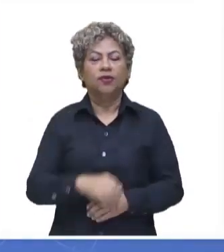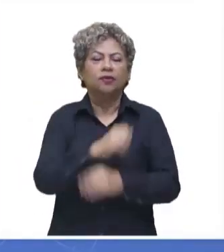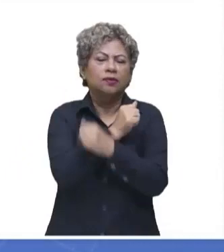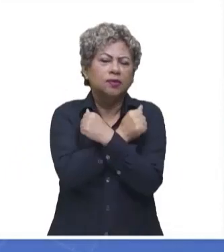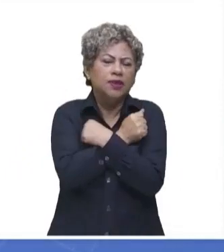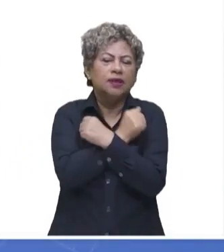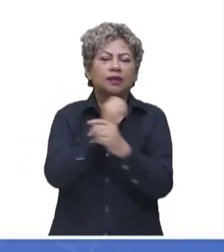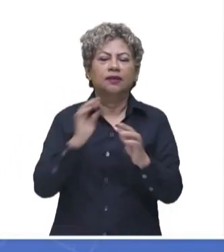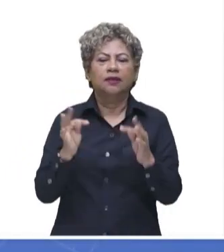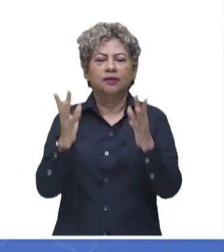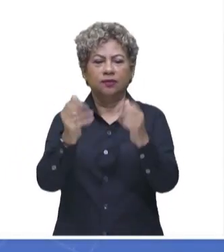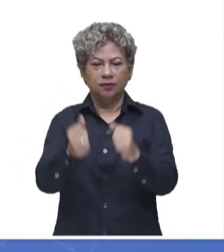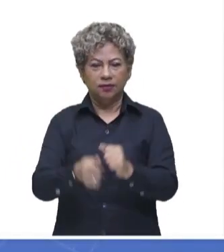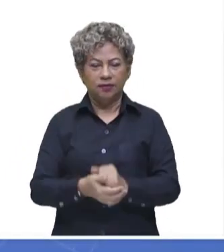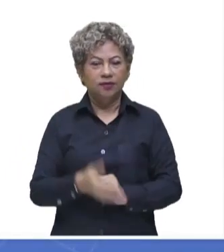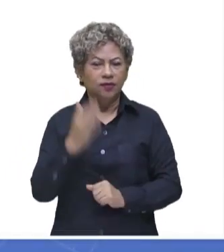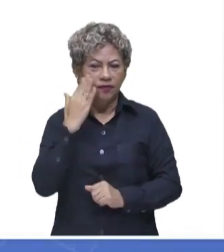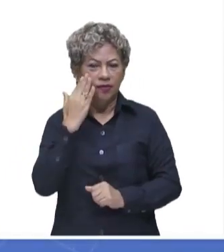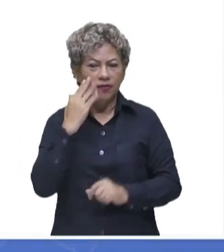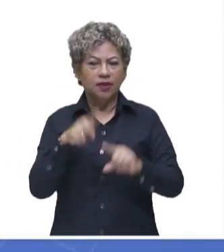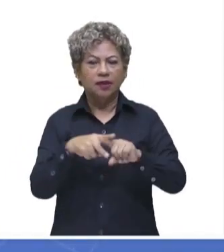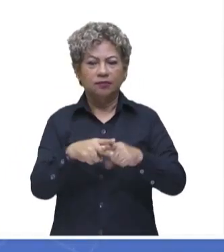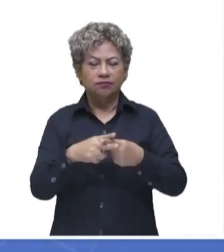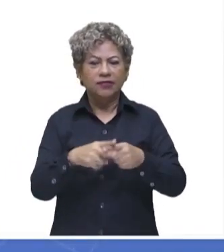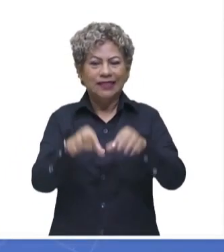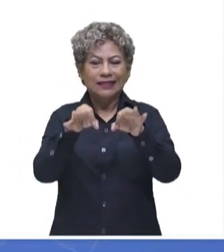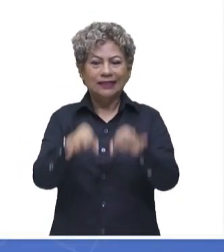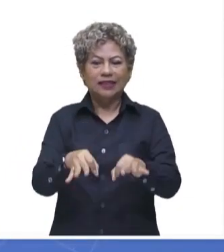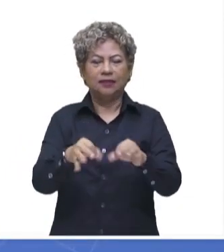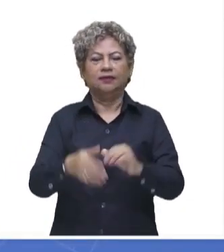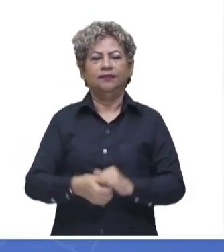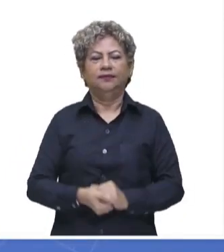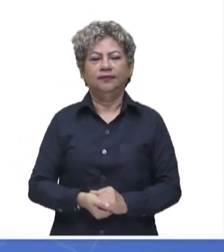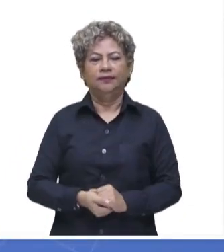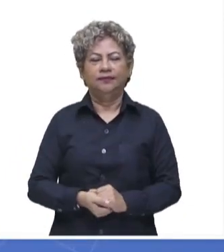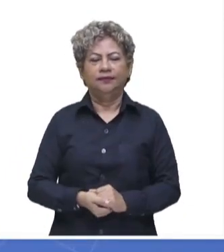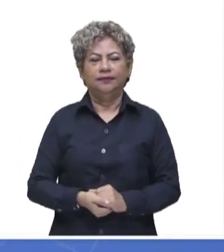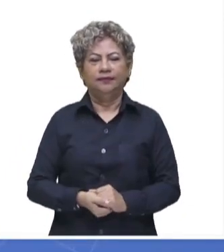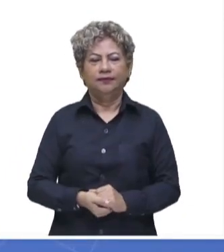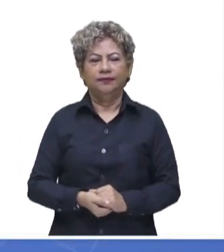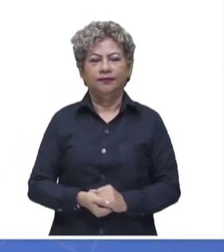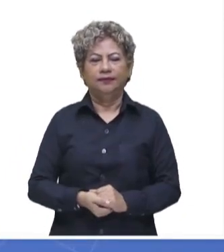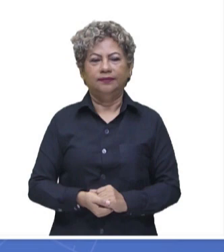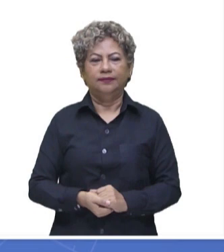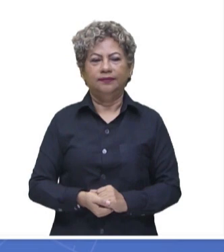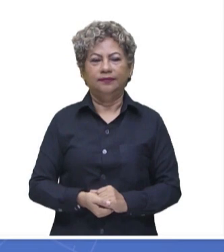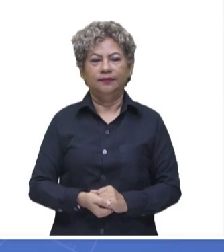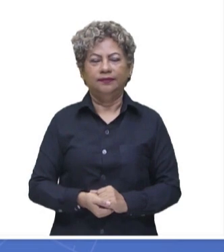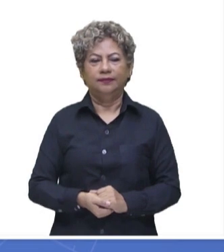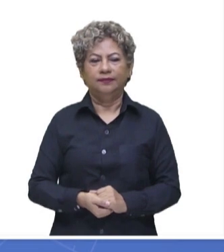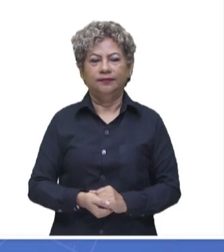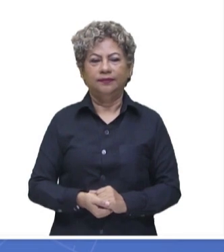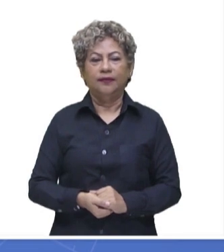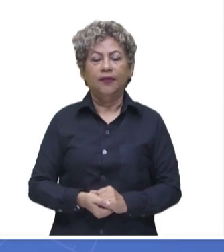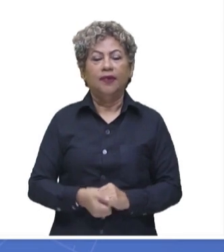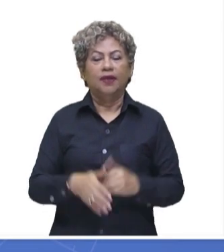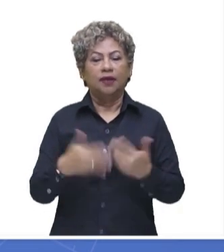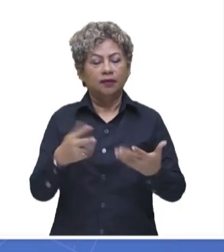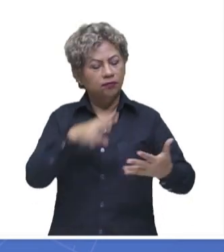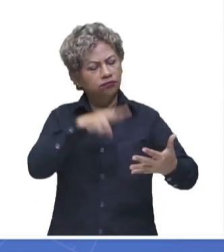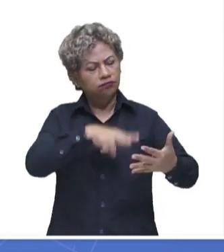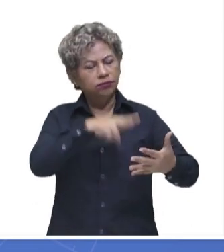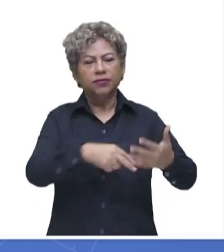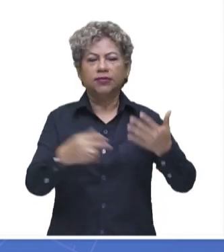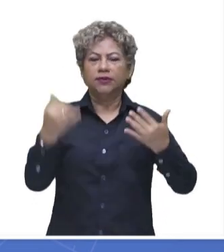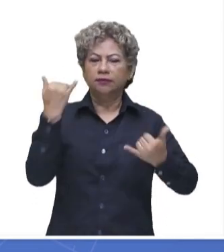a gente, qual é o gabarito dessa questão aí, dessa primeira questão que nós separamos para vocês, ó. Essa é uma questão adaptada aí da